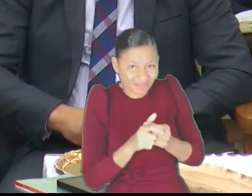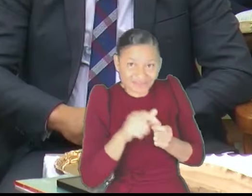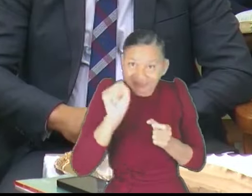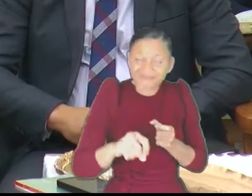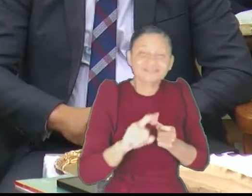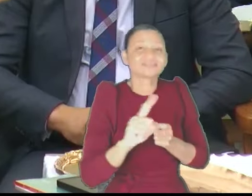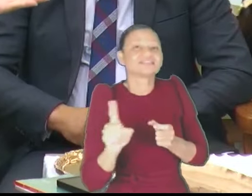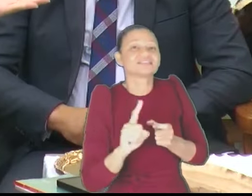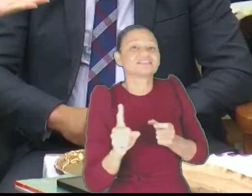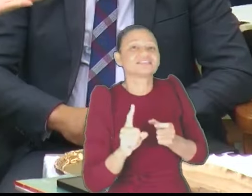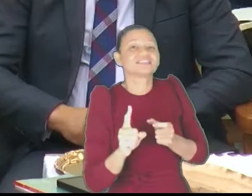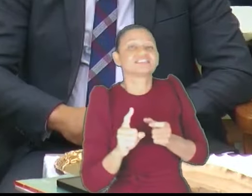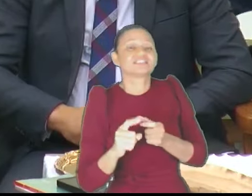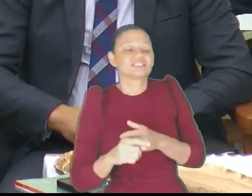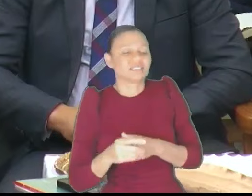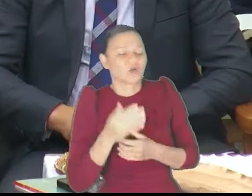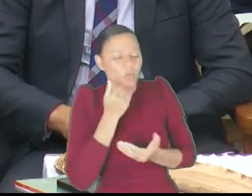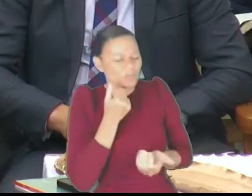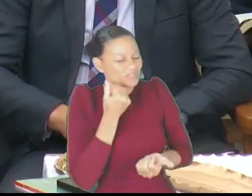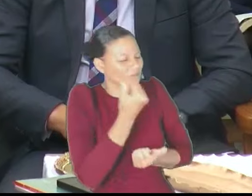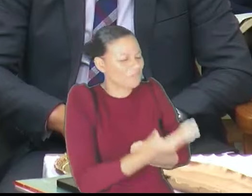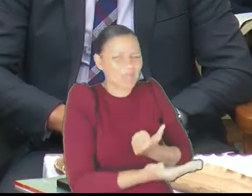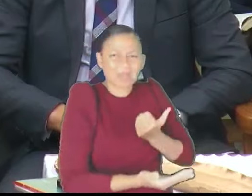Que te sustente.